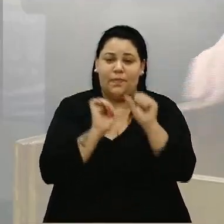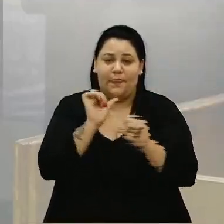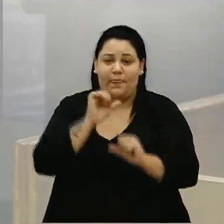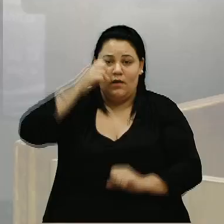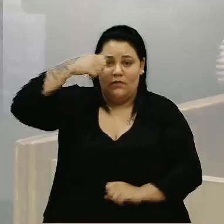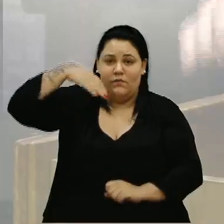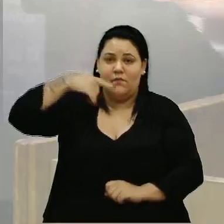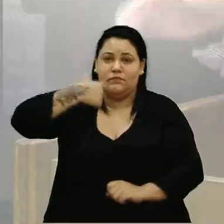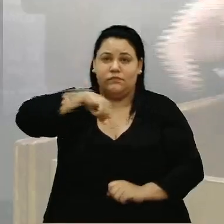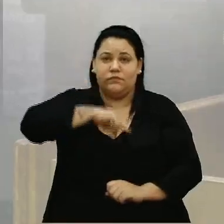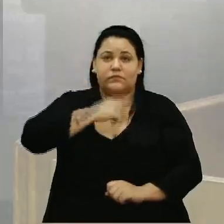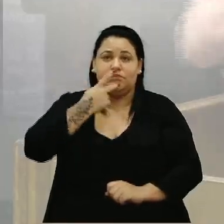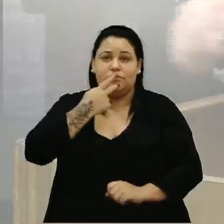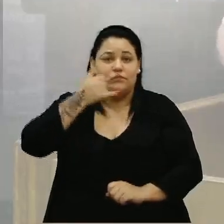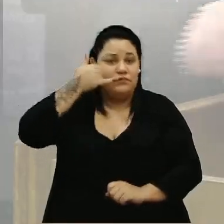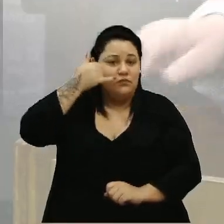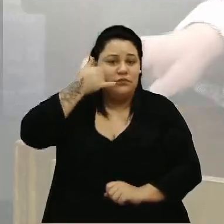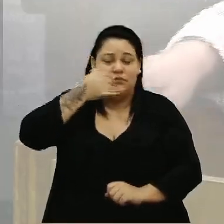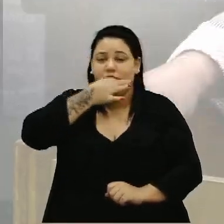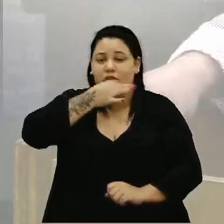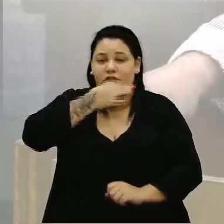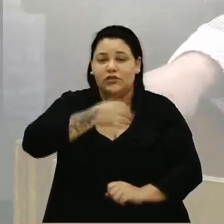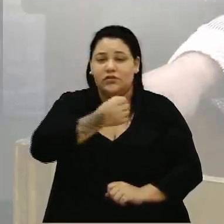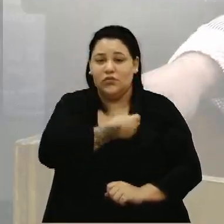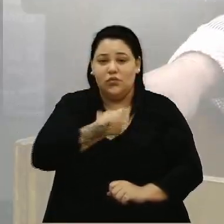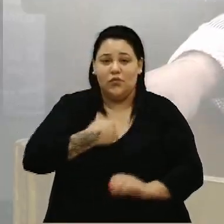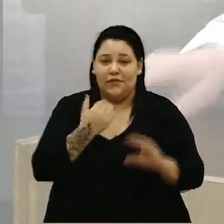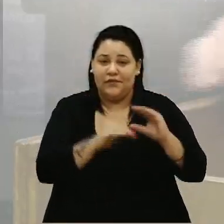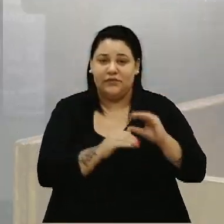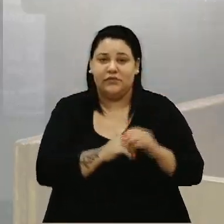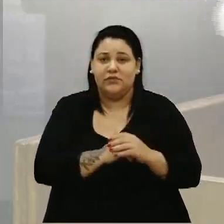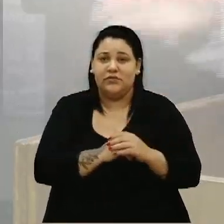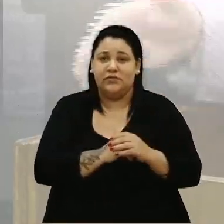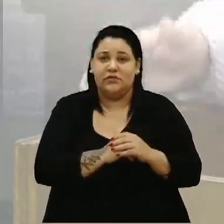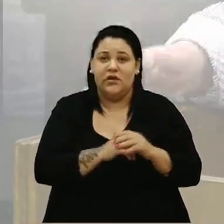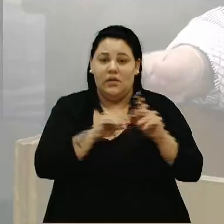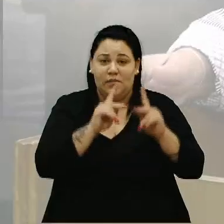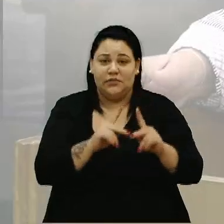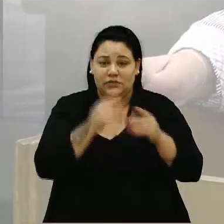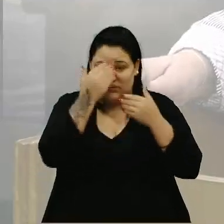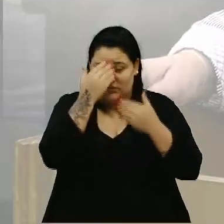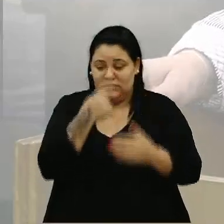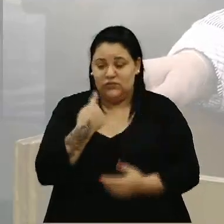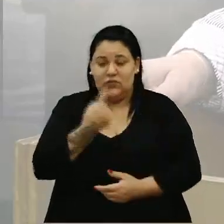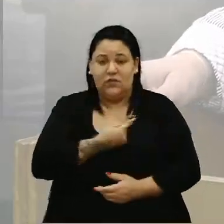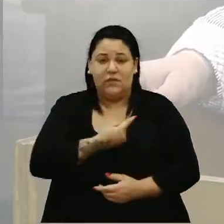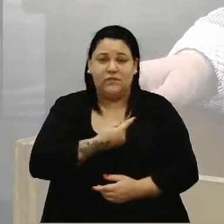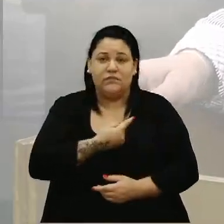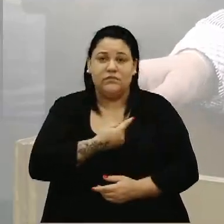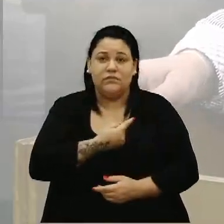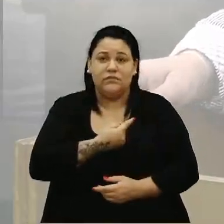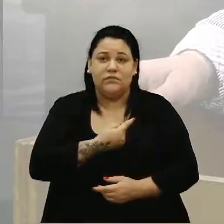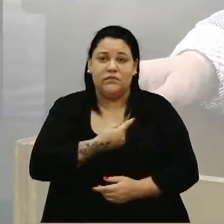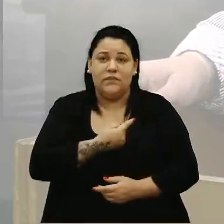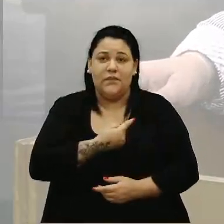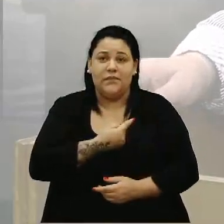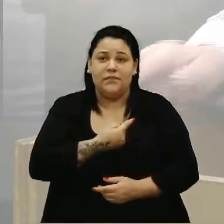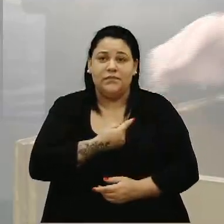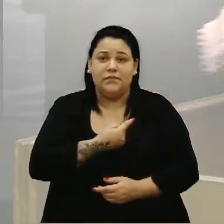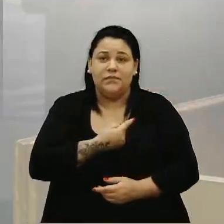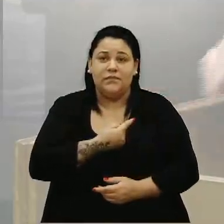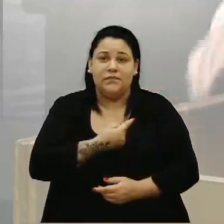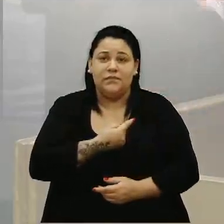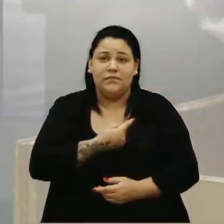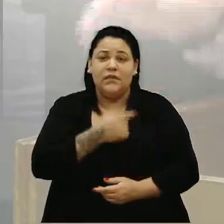ó, liga no Alô Caxias, esse é o número do Alô Caxias. As pessoas agradeciam nós. Mas só, foi vocês que ligaram a ligação.